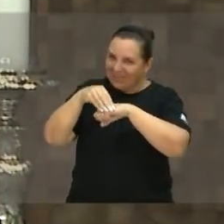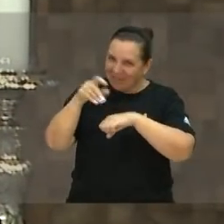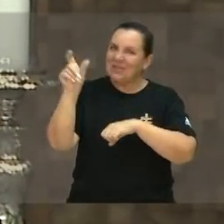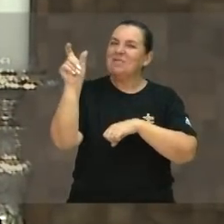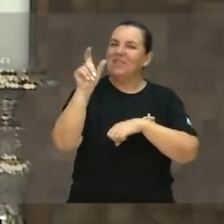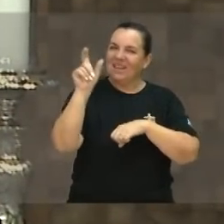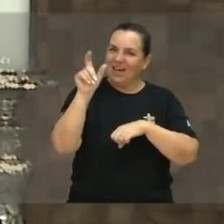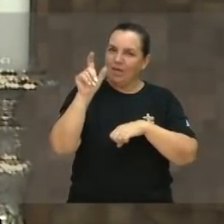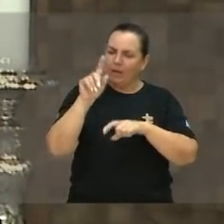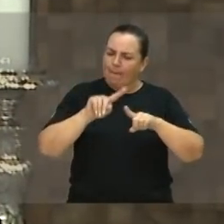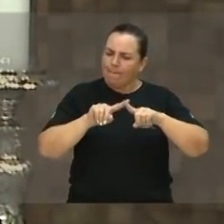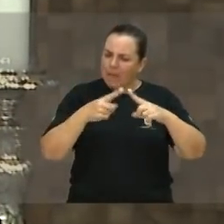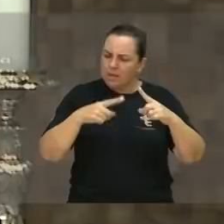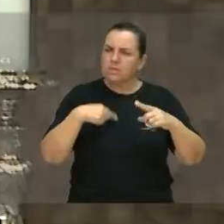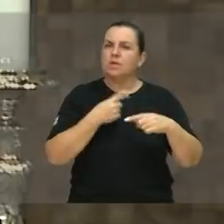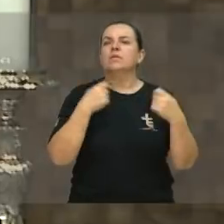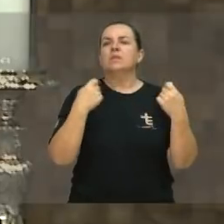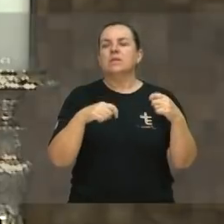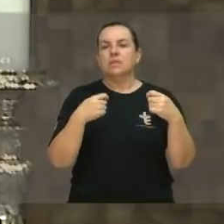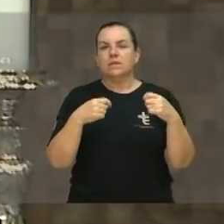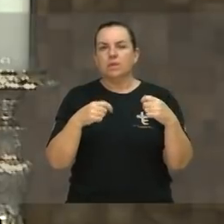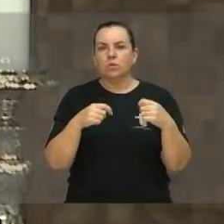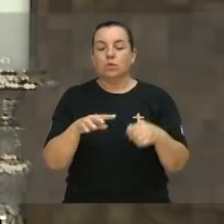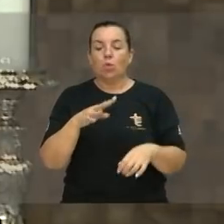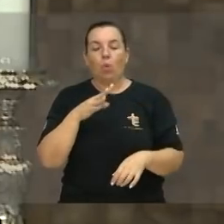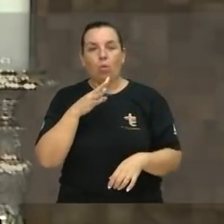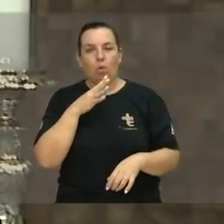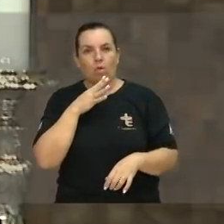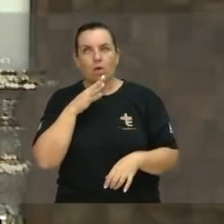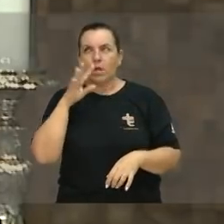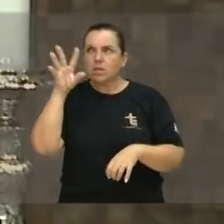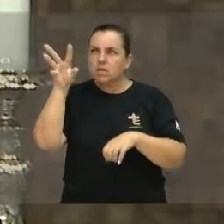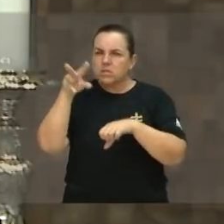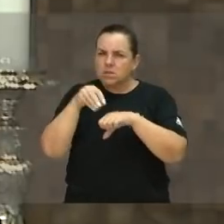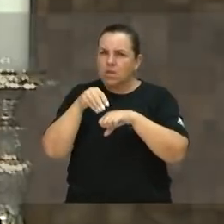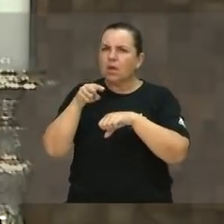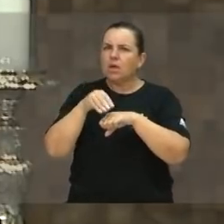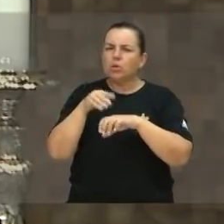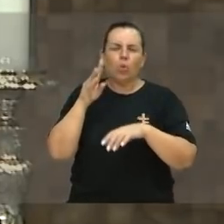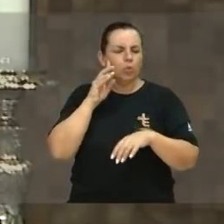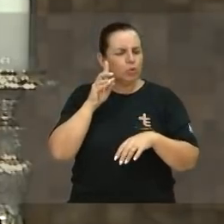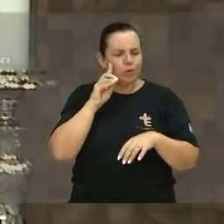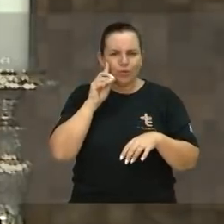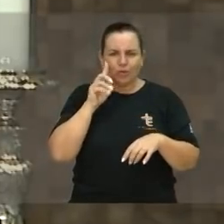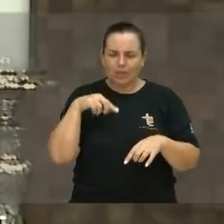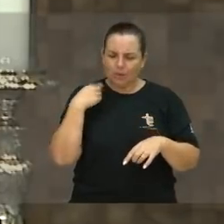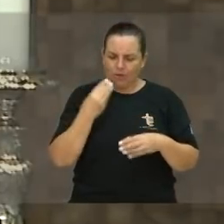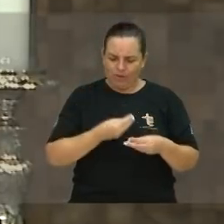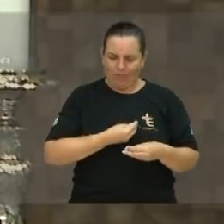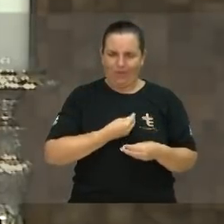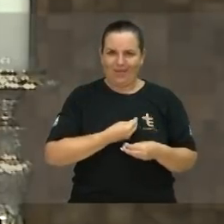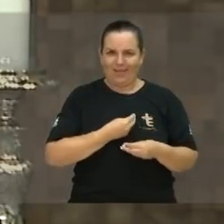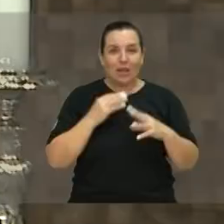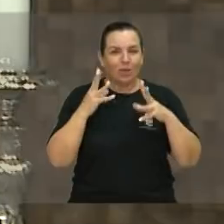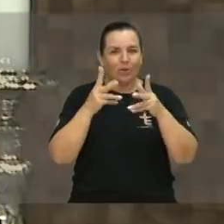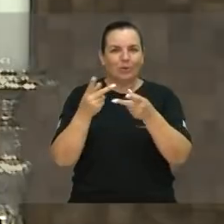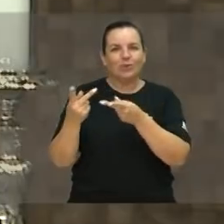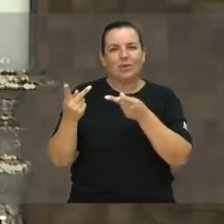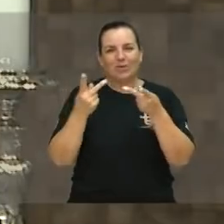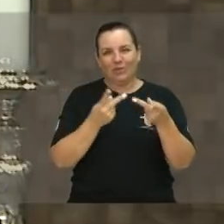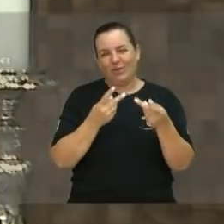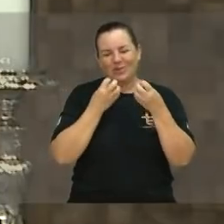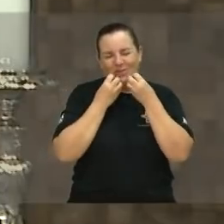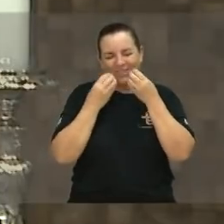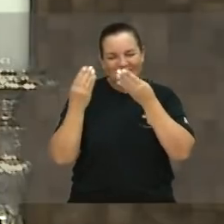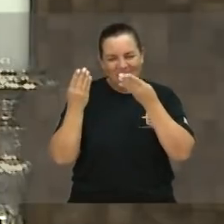compreender a palavra de deus e colocar em prática no nosso dia-a-dia sejam todos bem vindos em todo o brasil via satélite